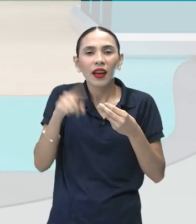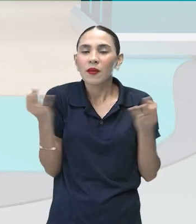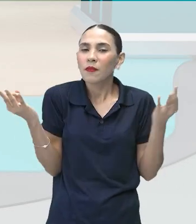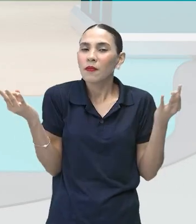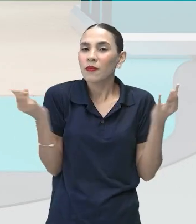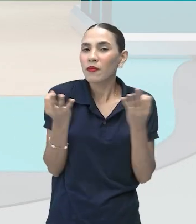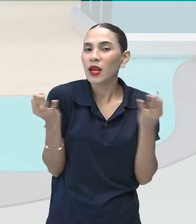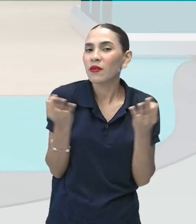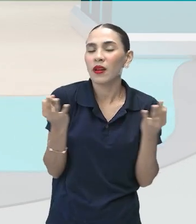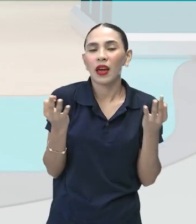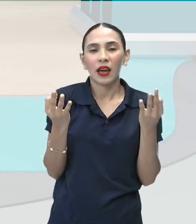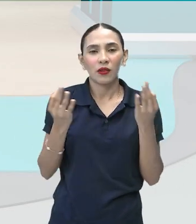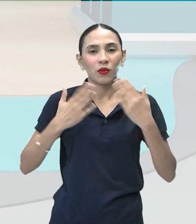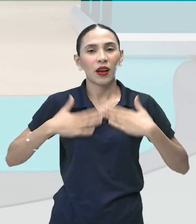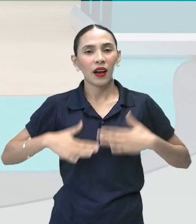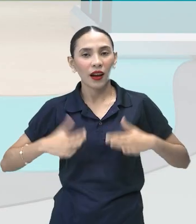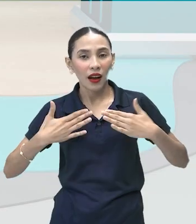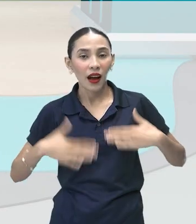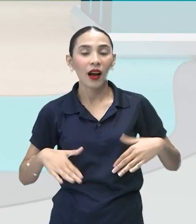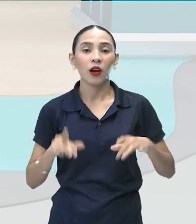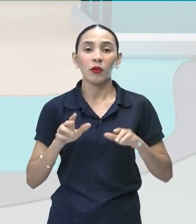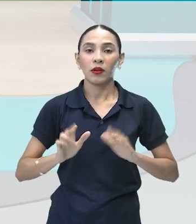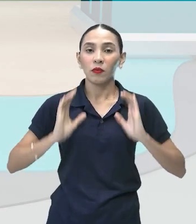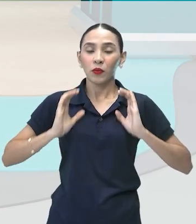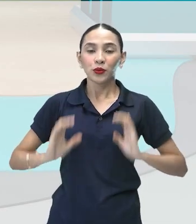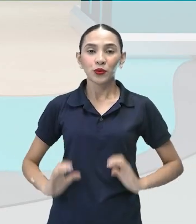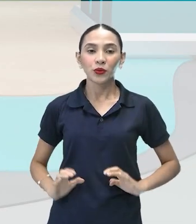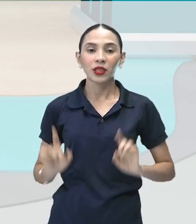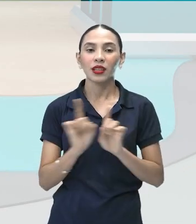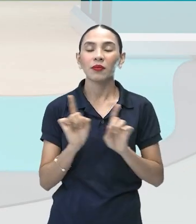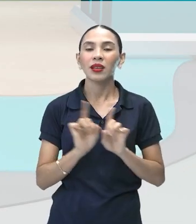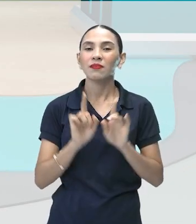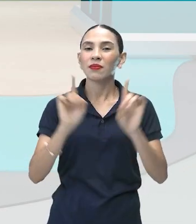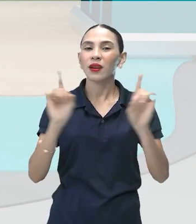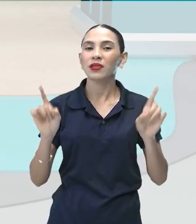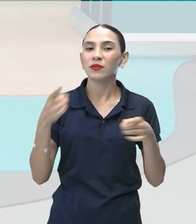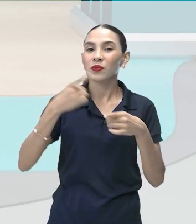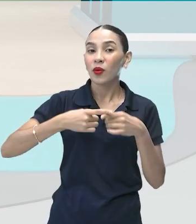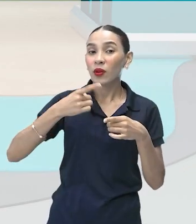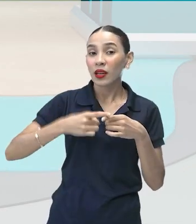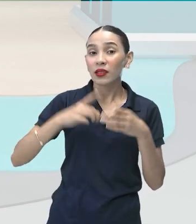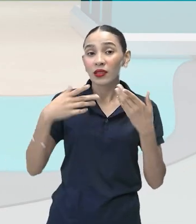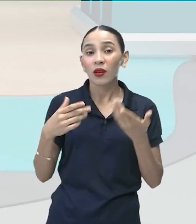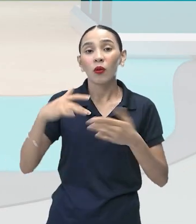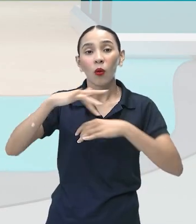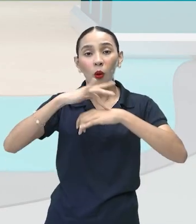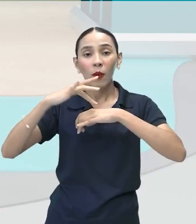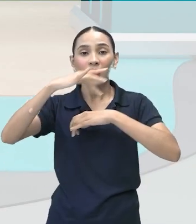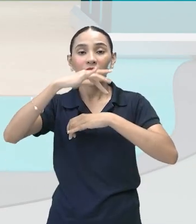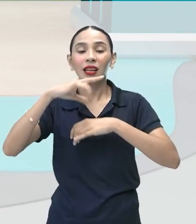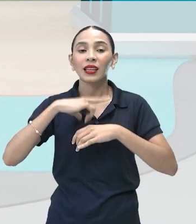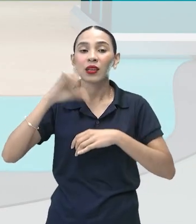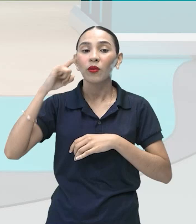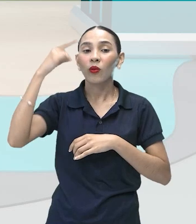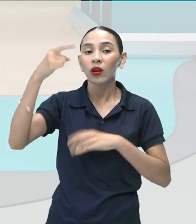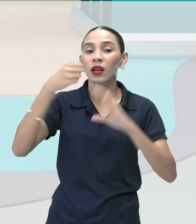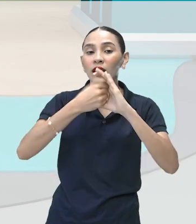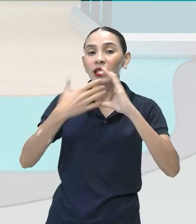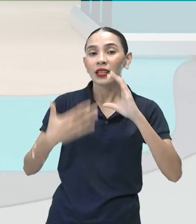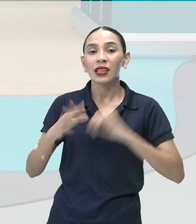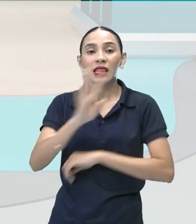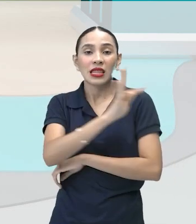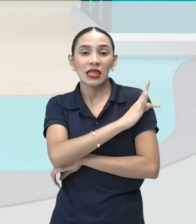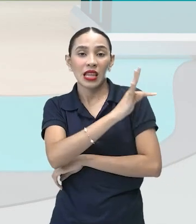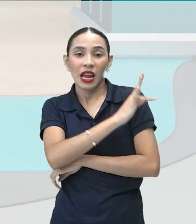de leveza, tranquilidade e a postura. Mas por quê? Porque o balé tem o quê? Outra característica?